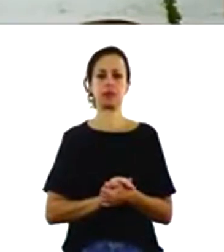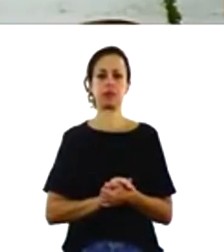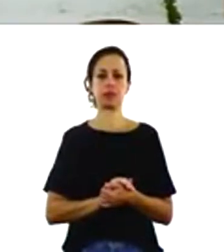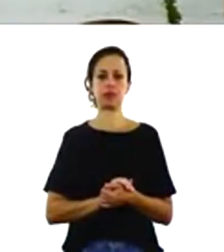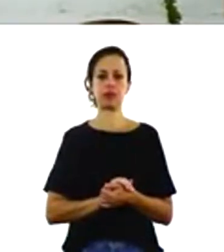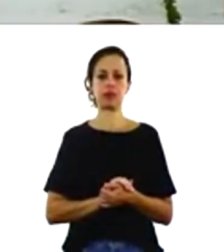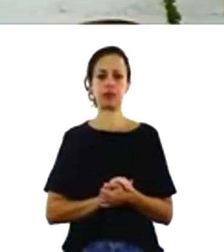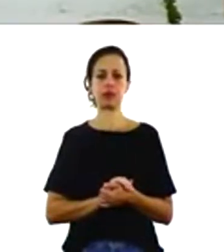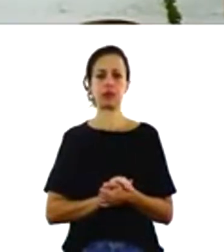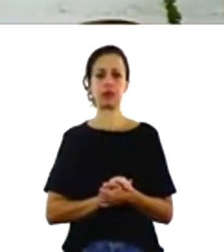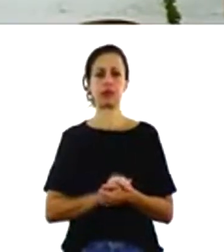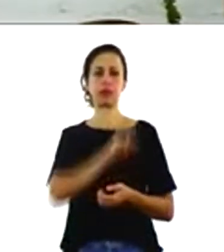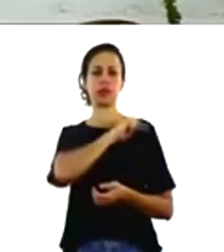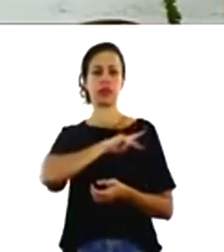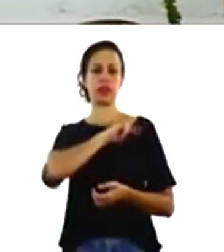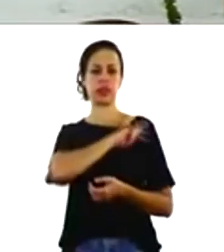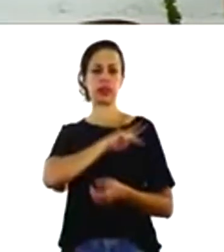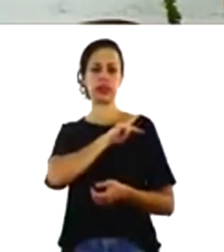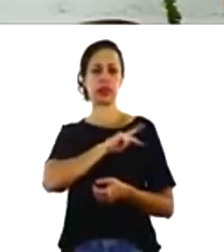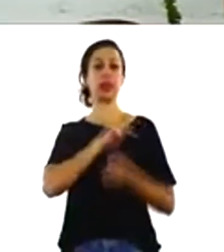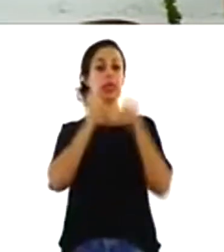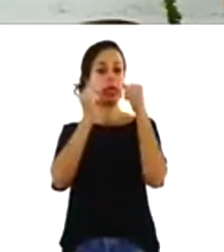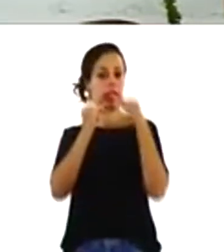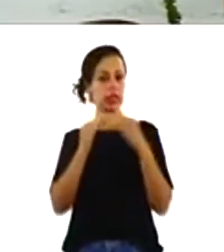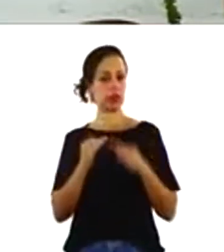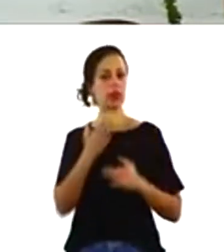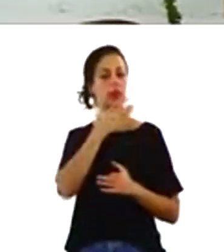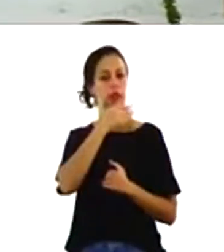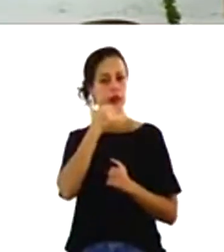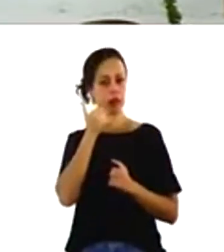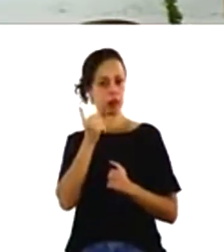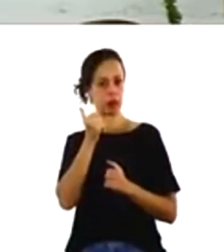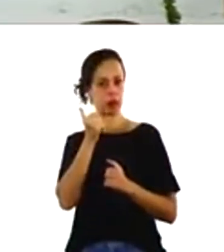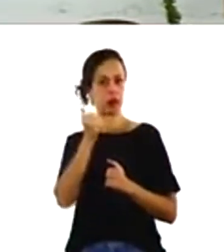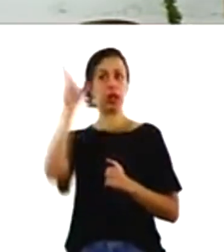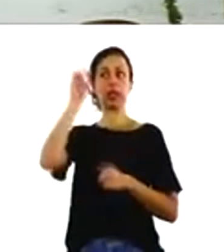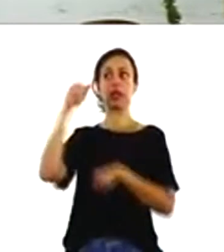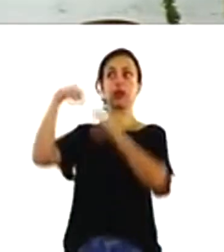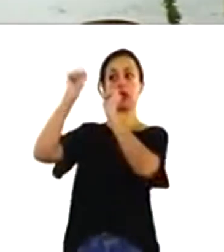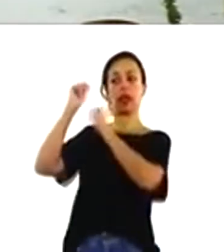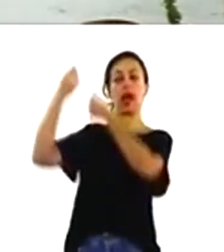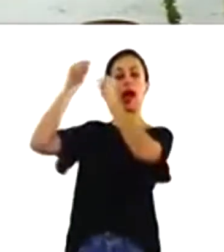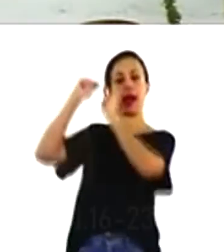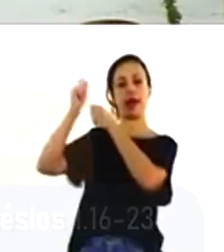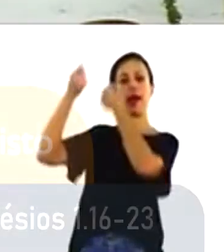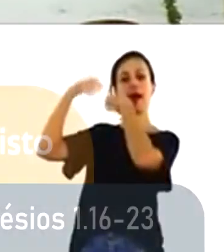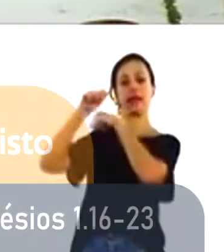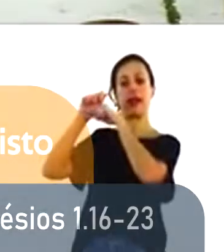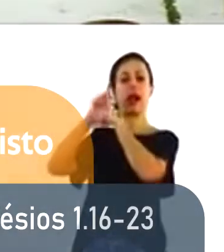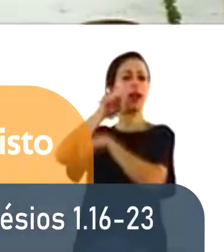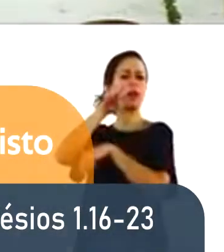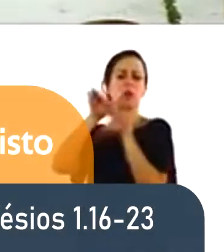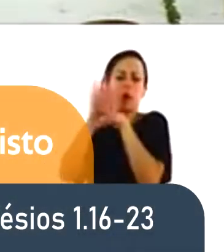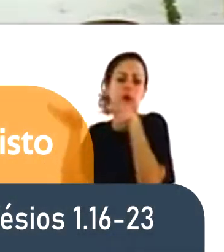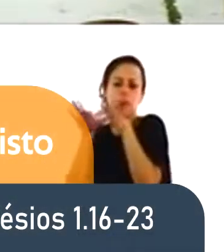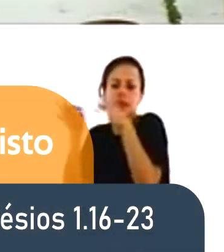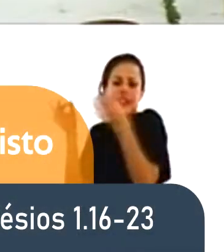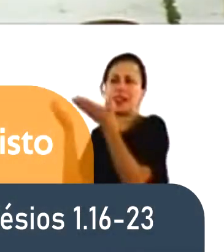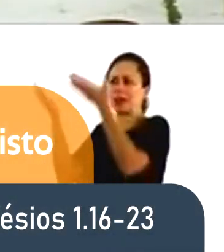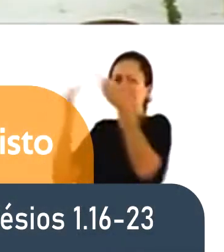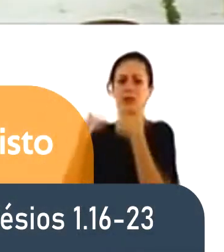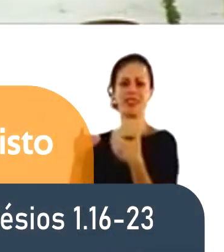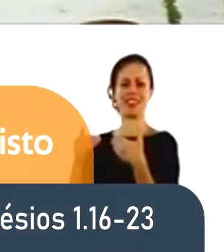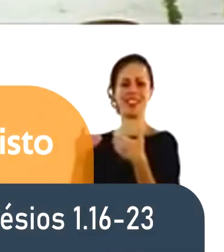ele diz que Deus faz isso. Deus faz isso. E Isaías fala